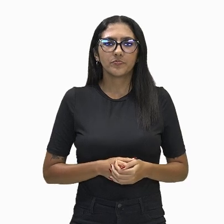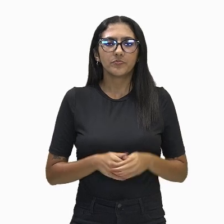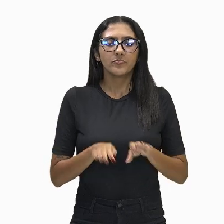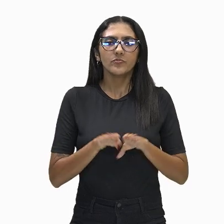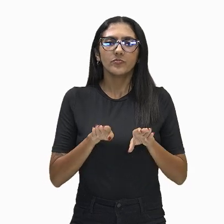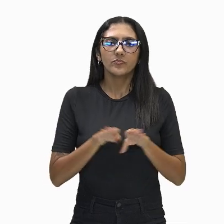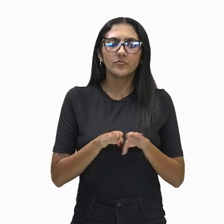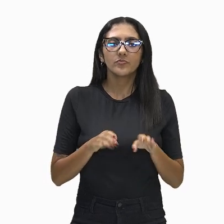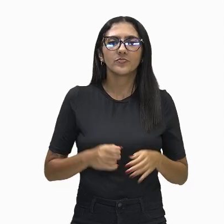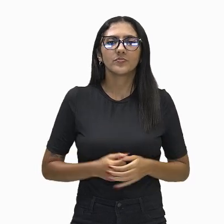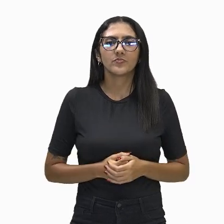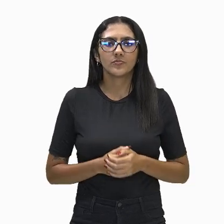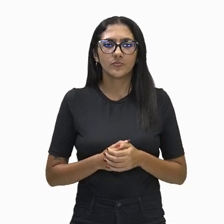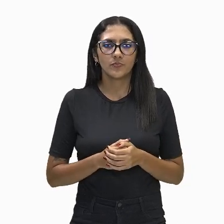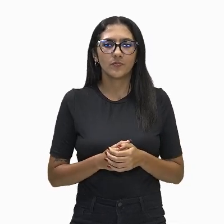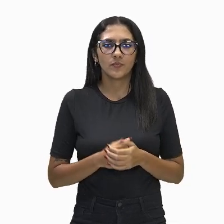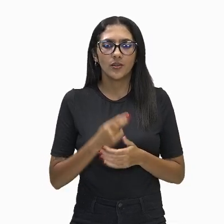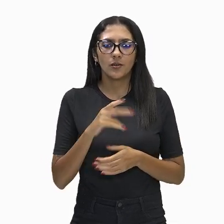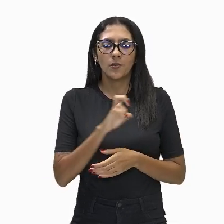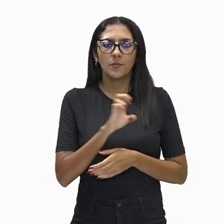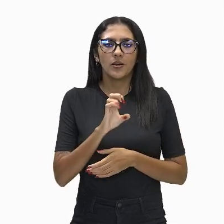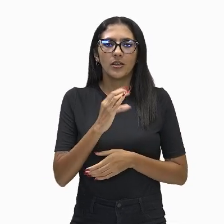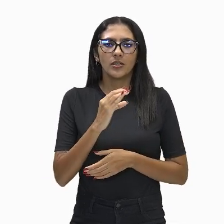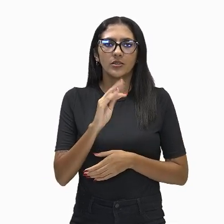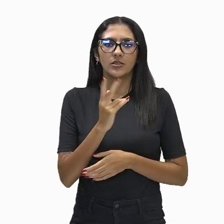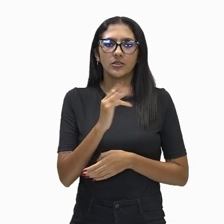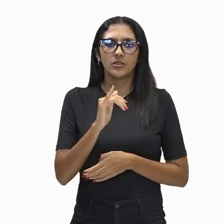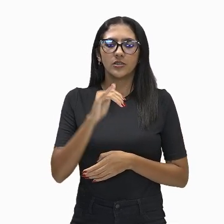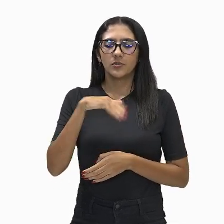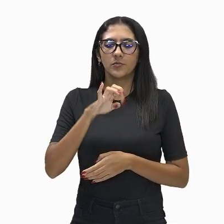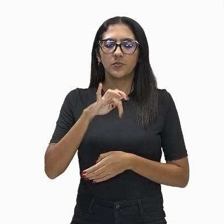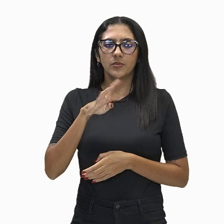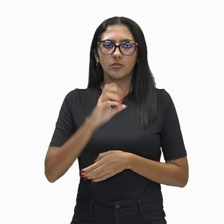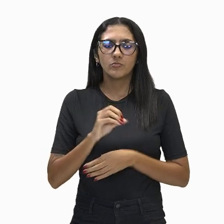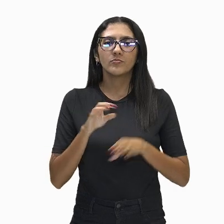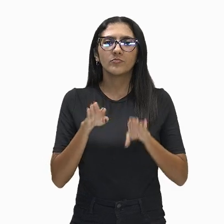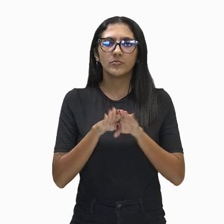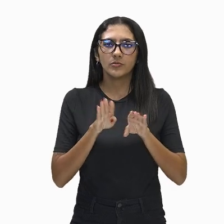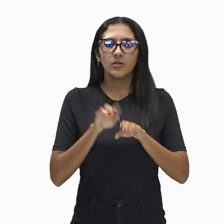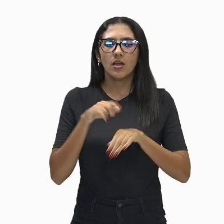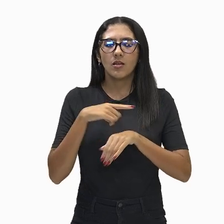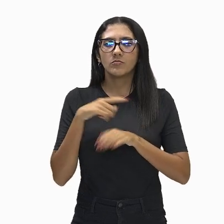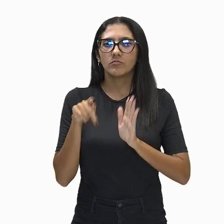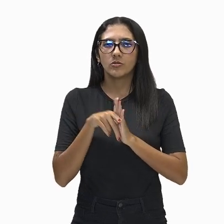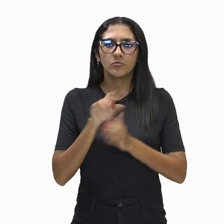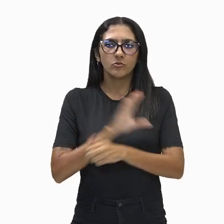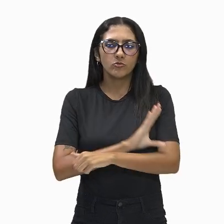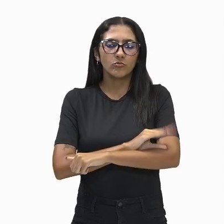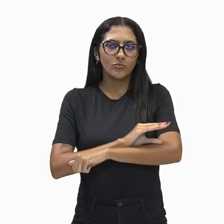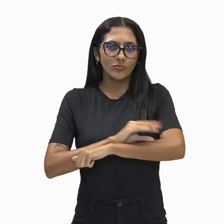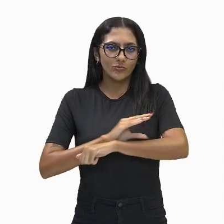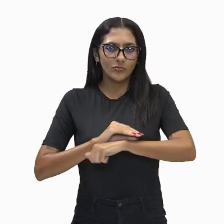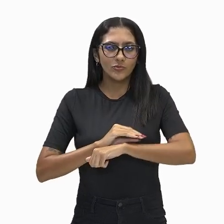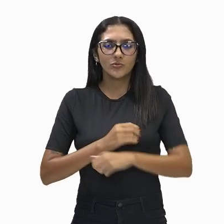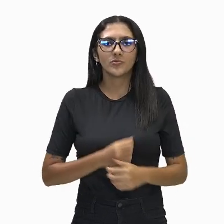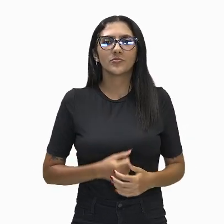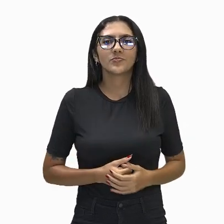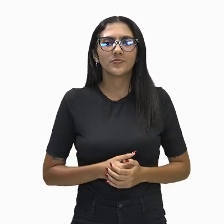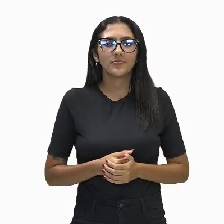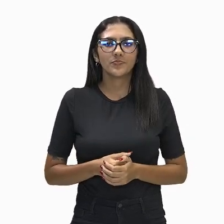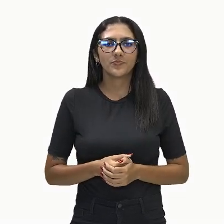corpo, dando sustentação, também é uma das funções do nosso sistema muscular.